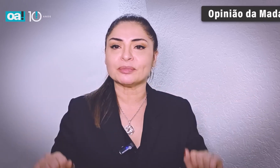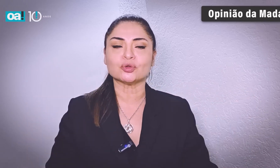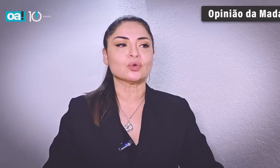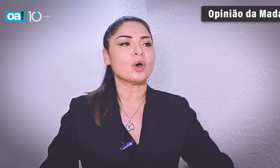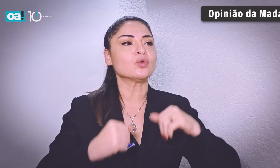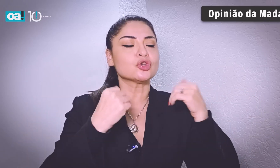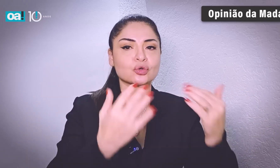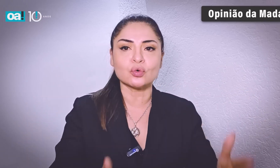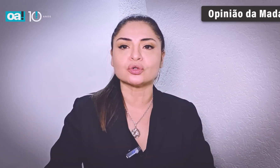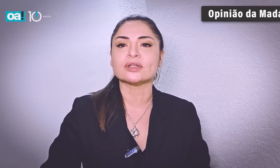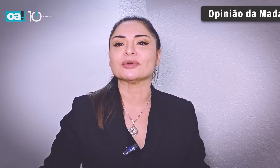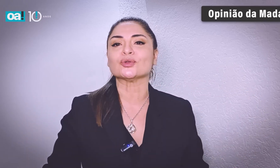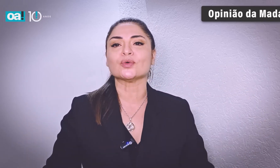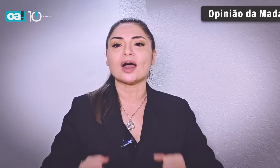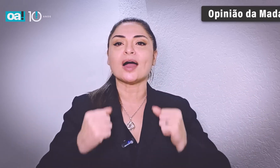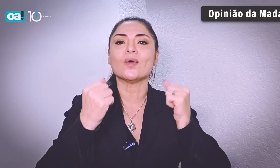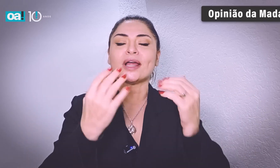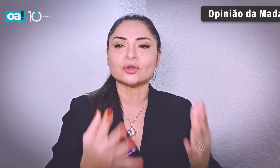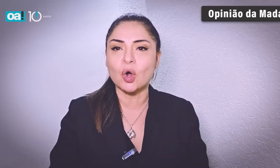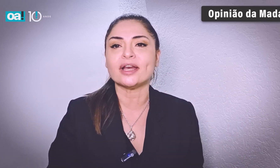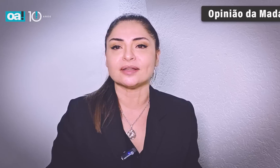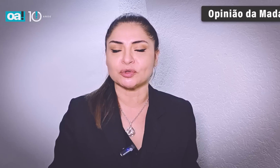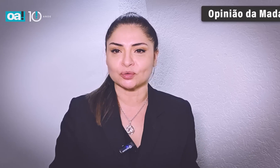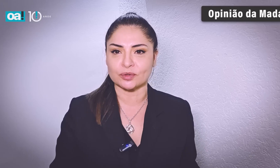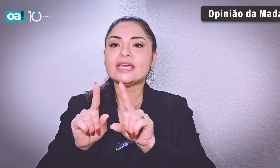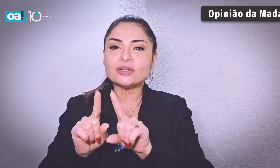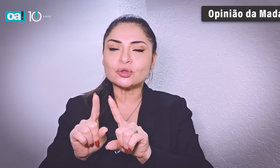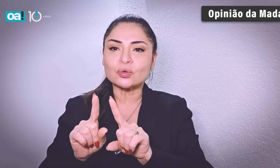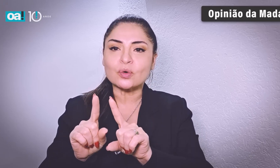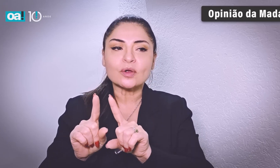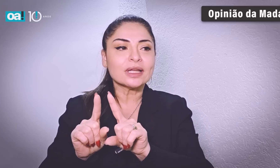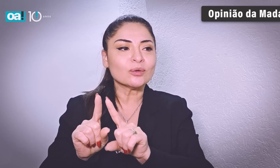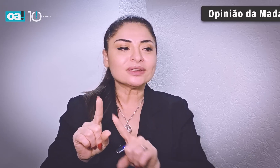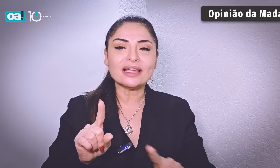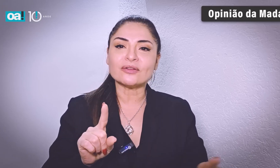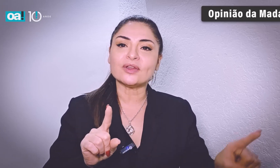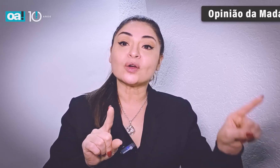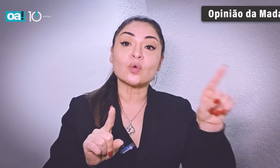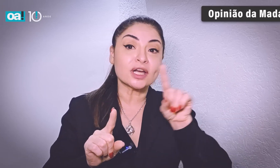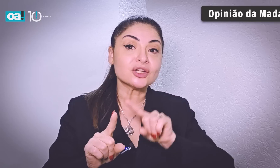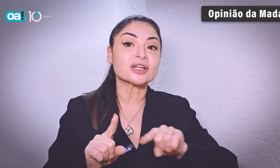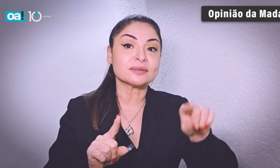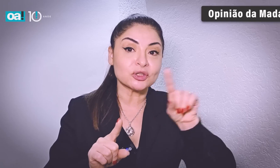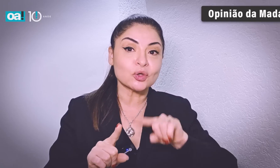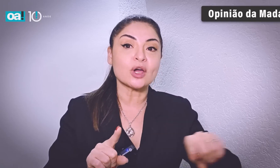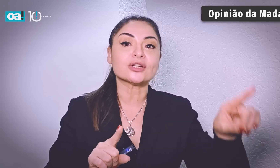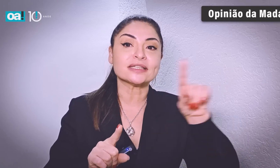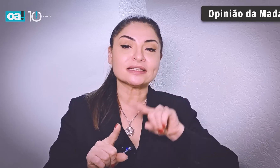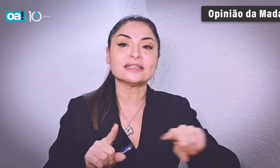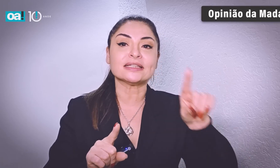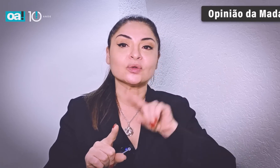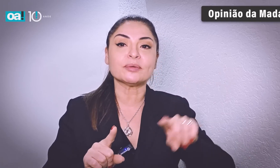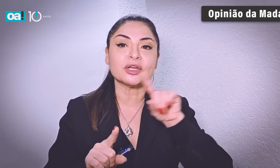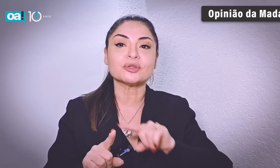trabalho da pessoa, o discurso da pessoa, a oratória da pessoa. Isso não tem a ver com críticas